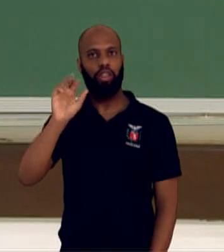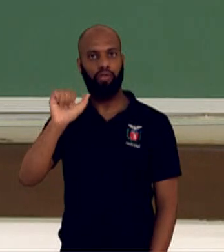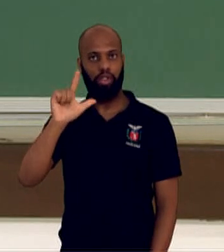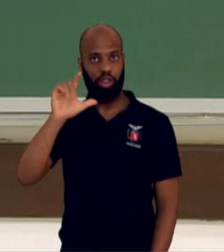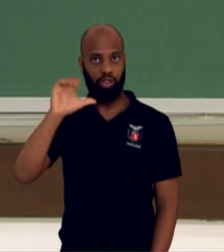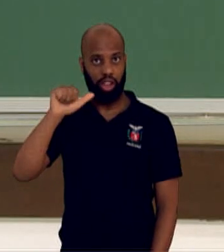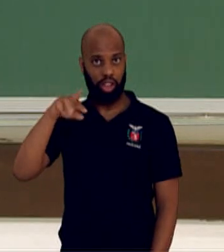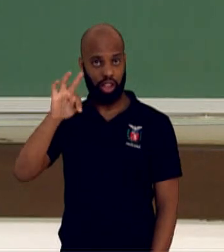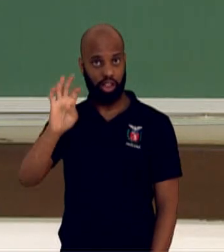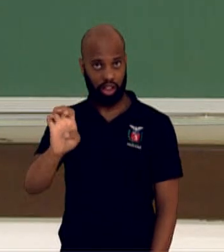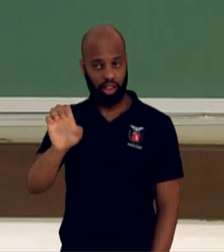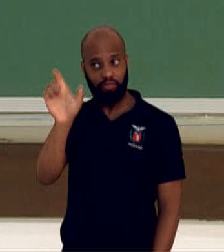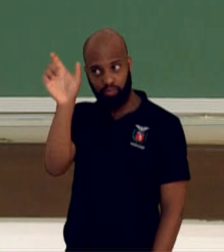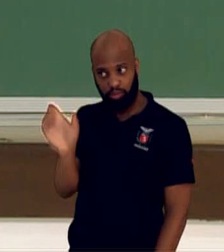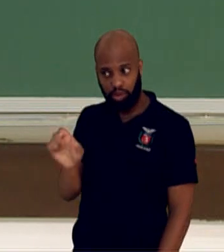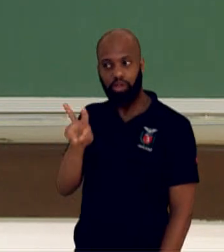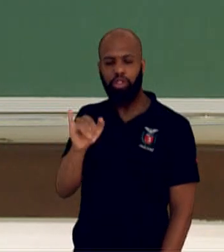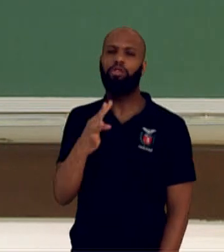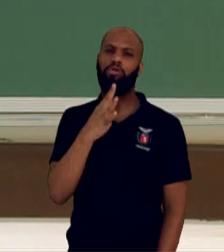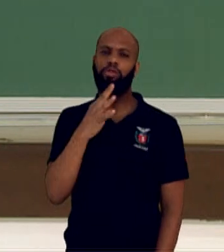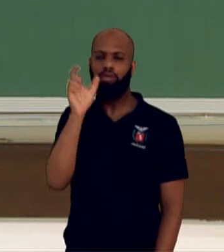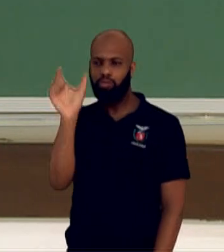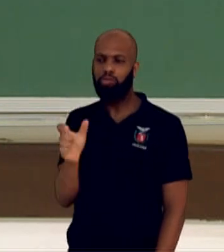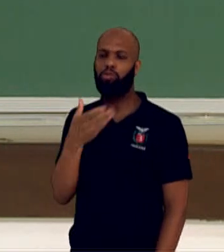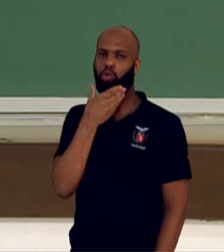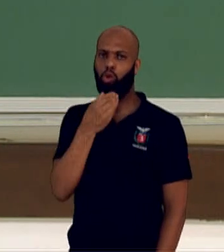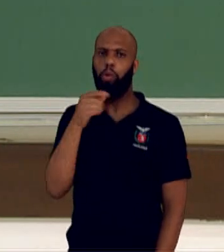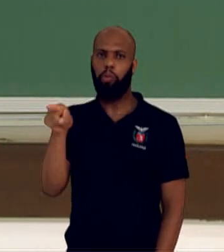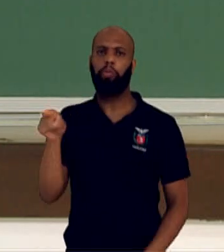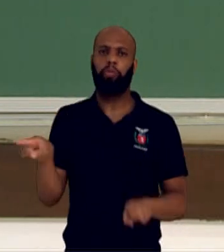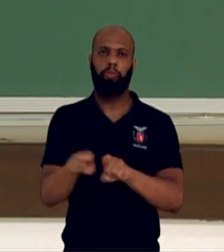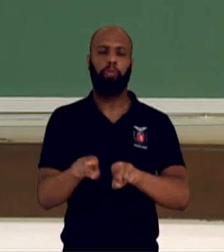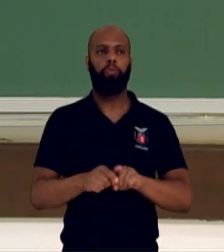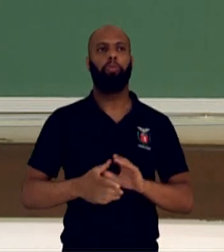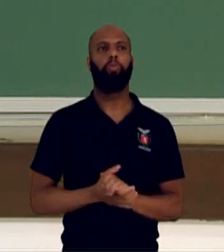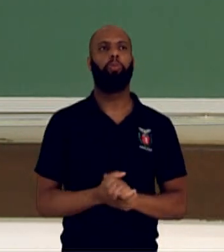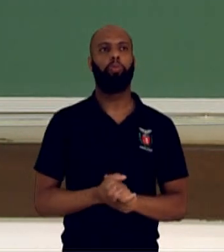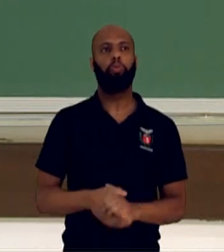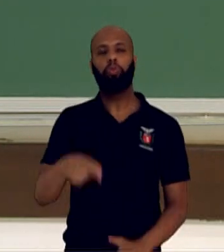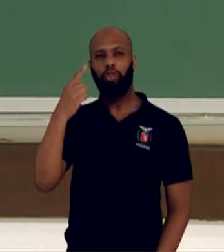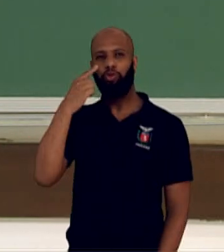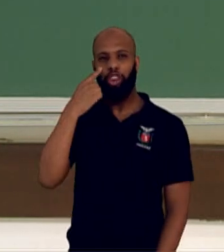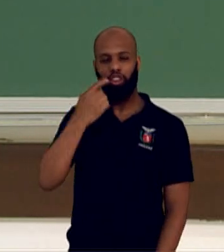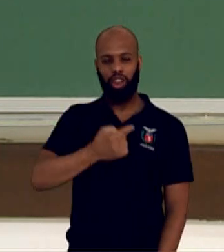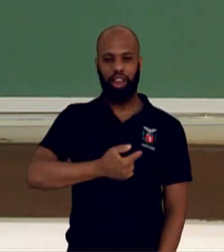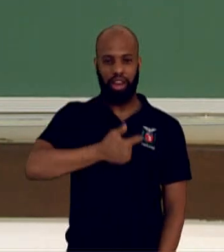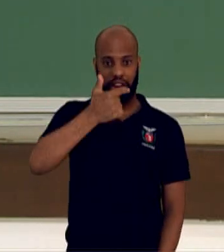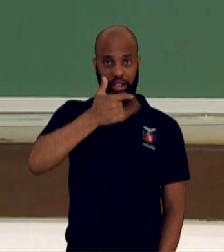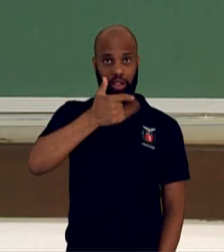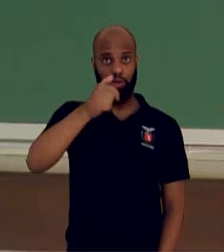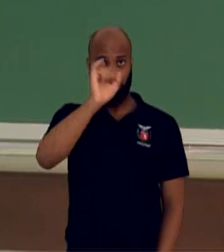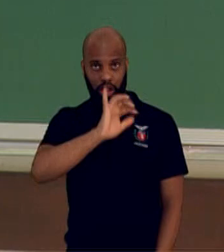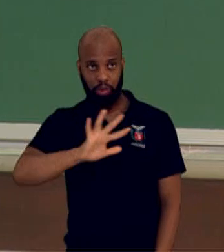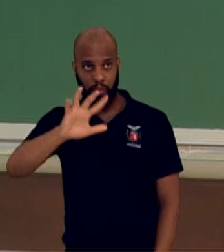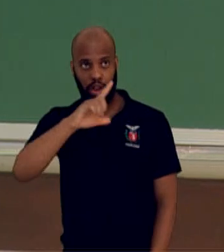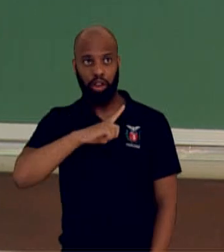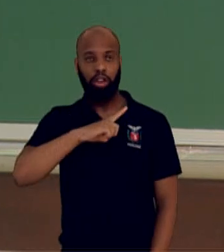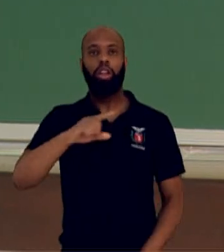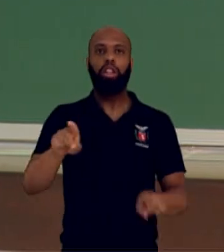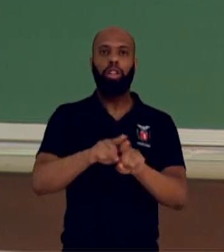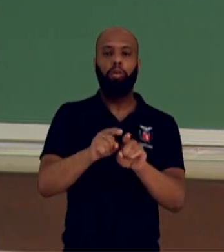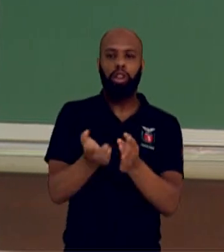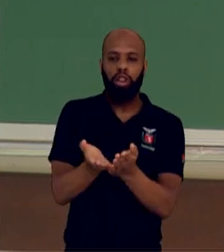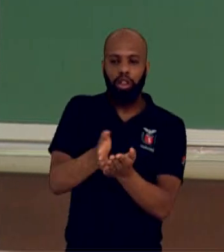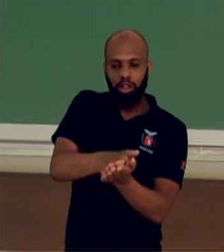vai conhecer no decorrer da aula, beleza? Olha só, aqui, pessoal, nós temos também um